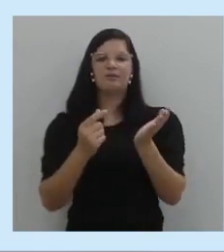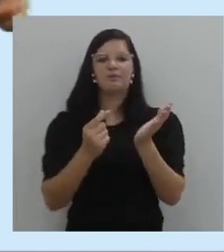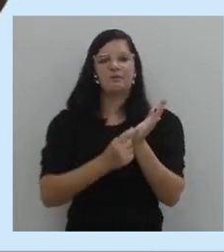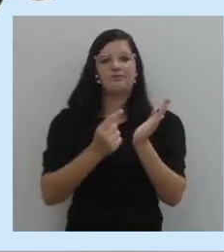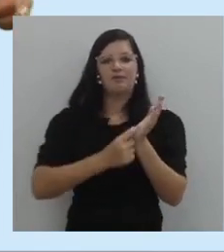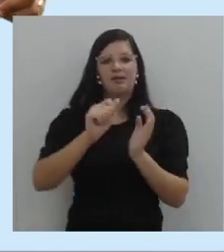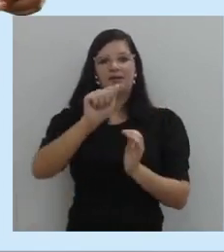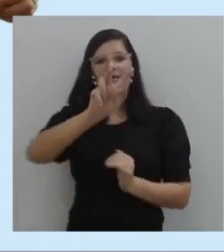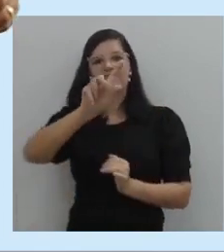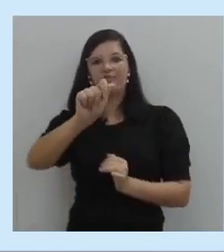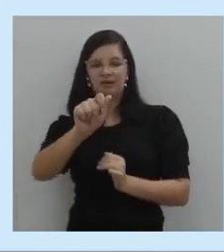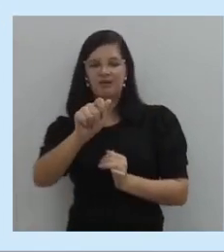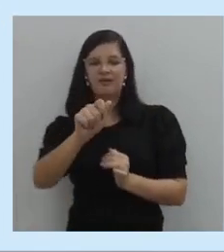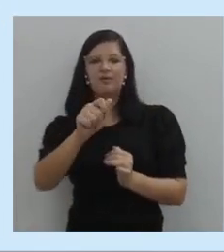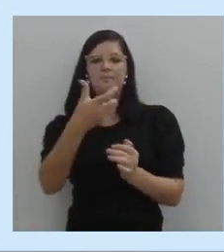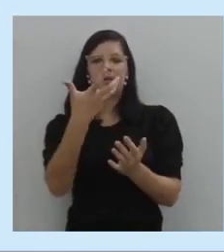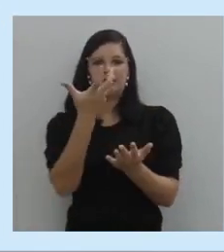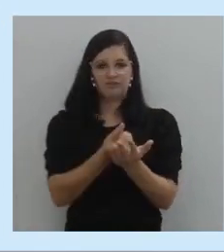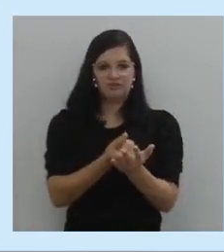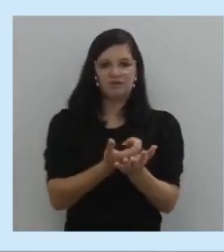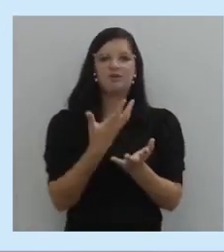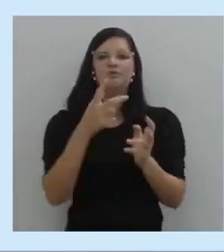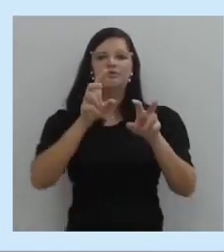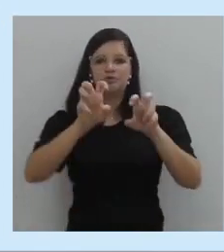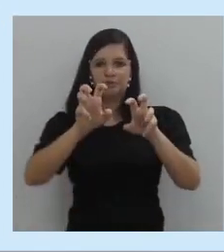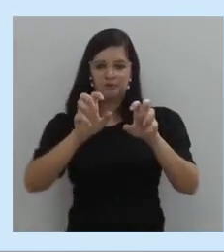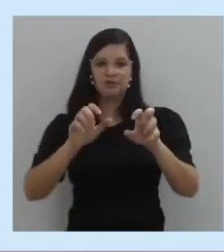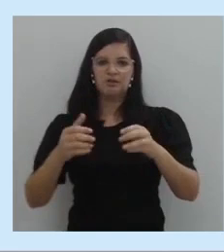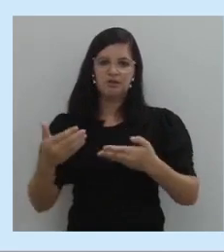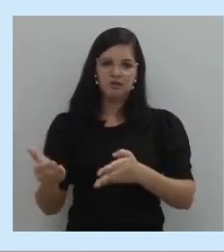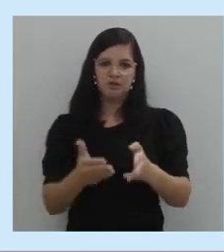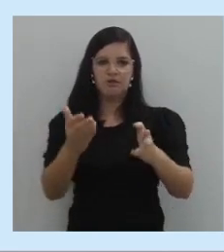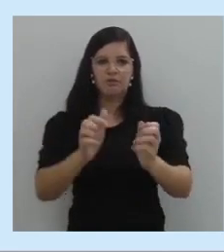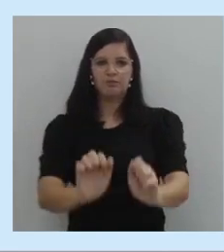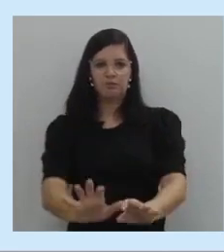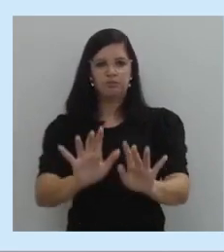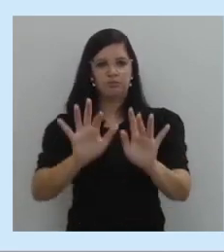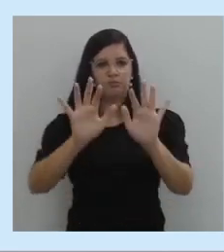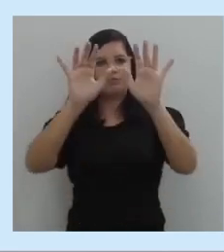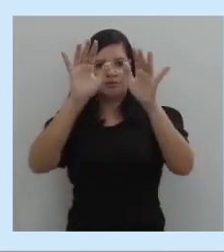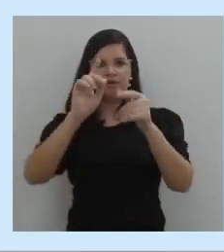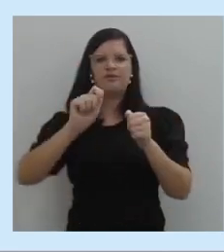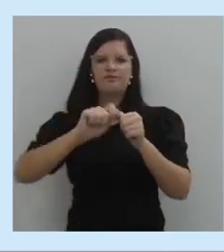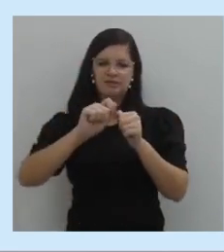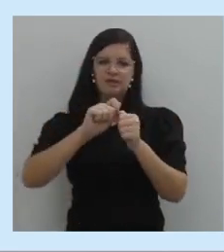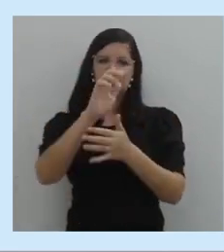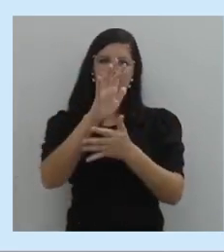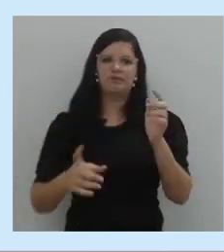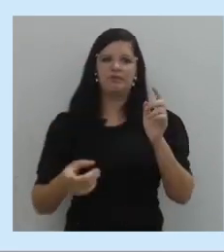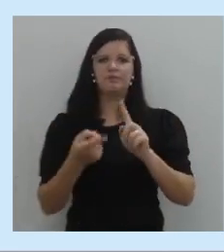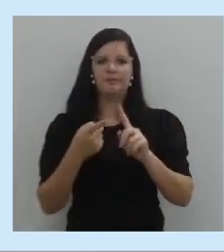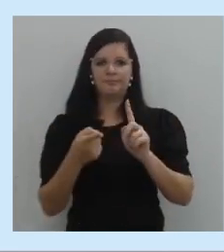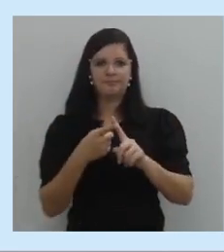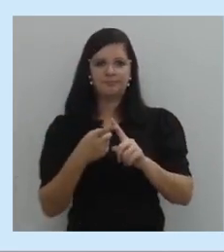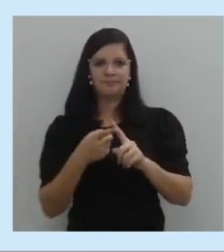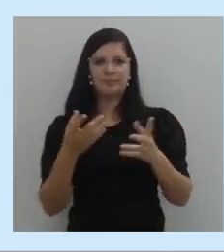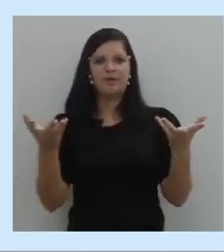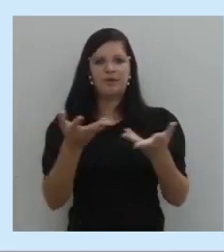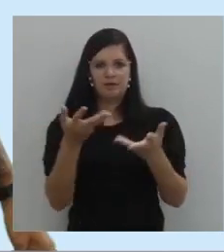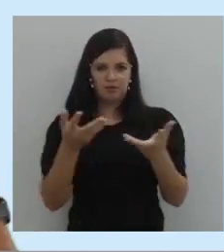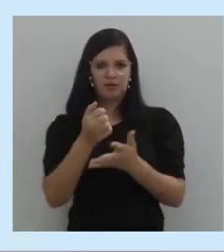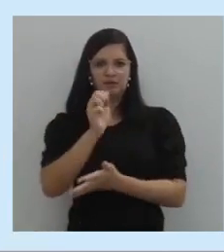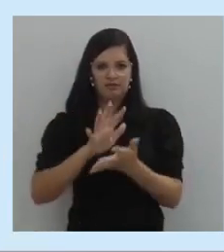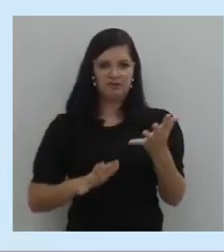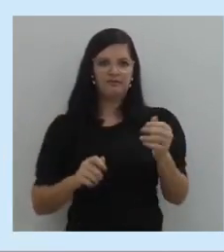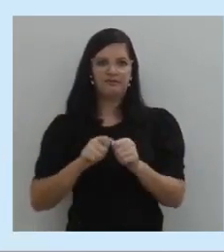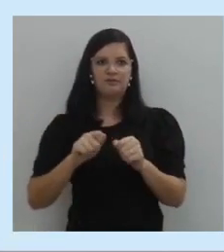plataforma AVA que você pode acessar, tá? Você também pode fazer uma atividade que eu deixei lá disponível, mas vamos fazer uma atividade